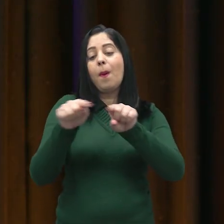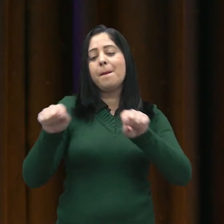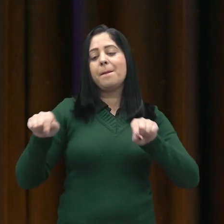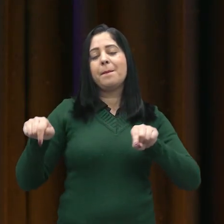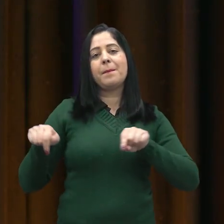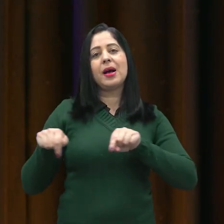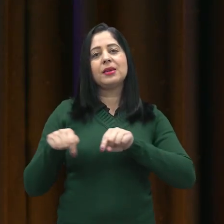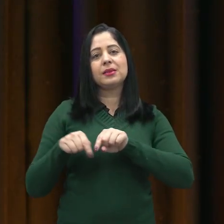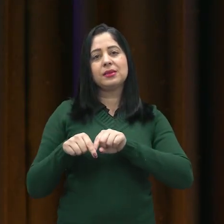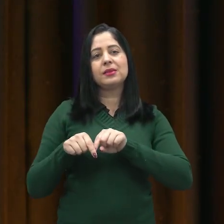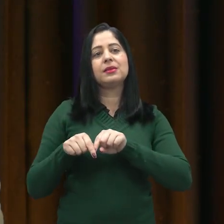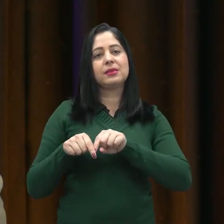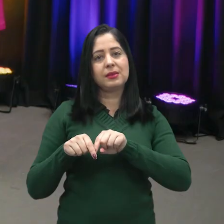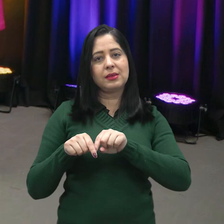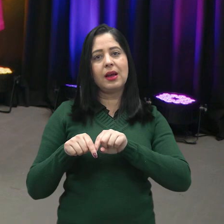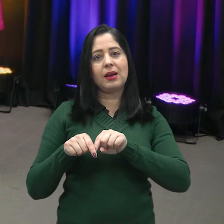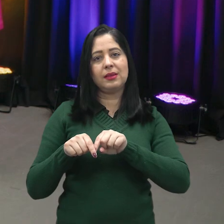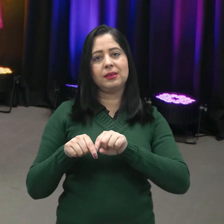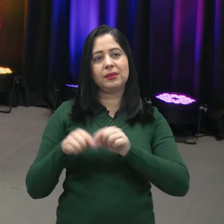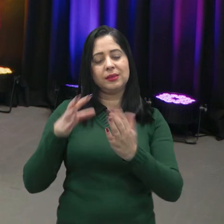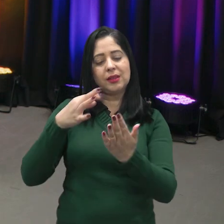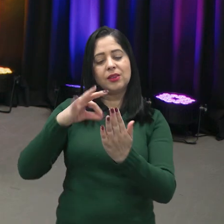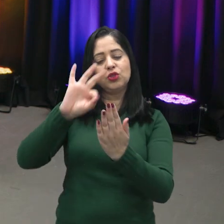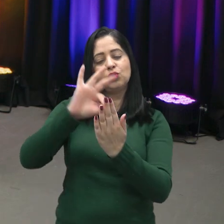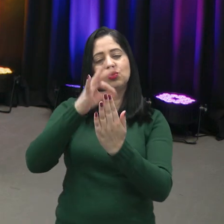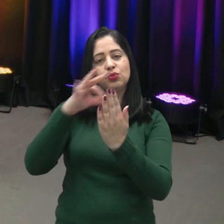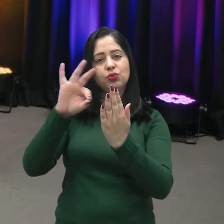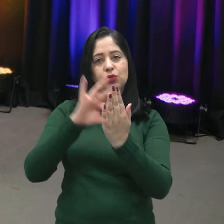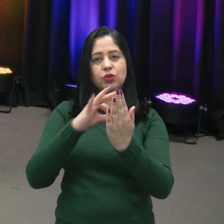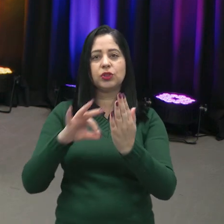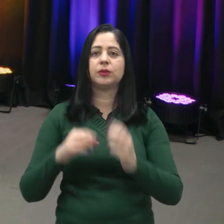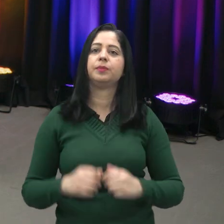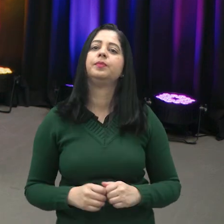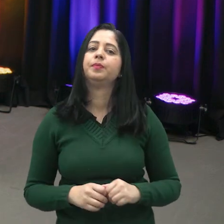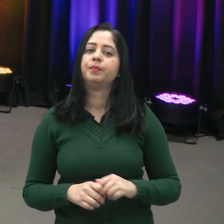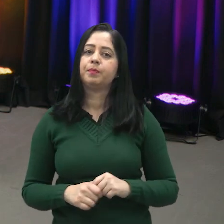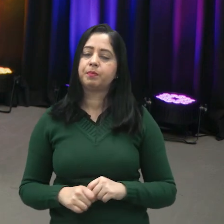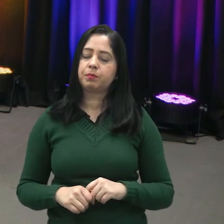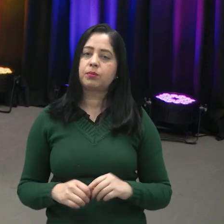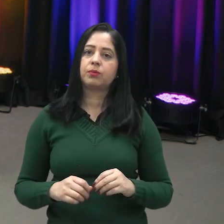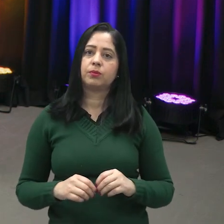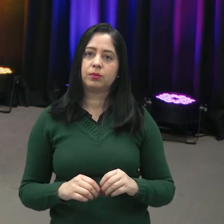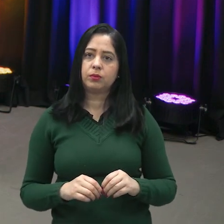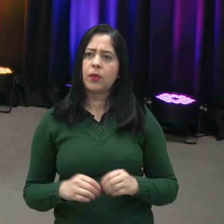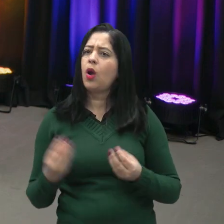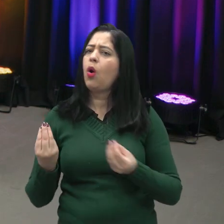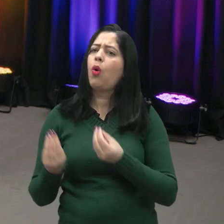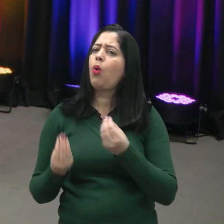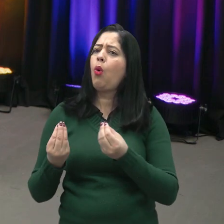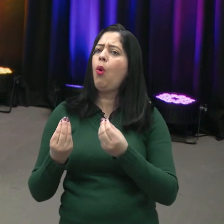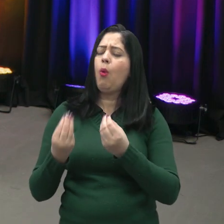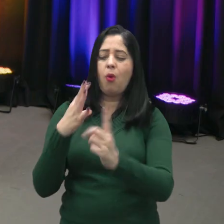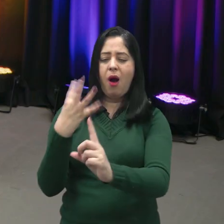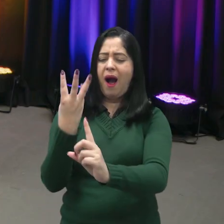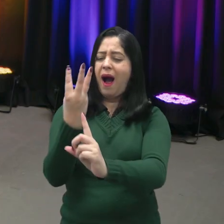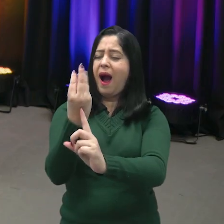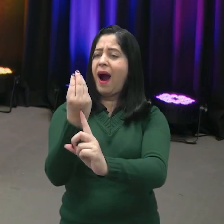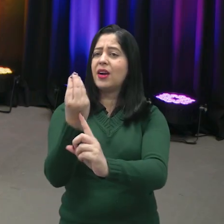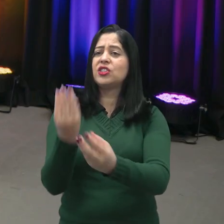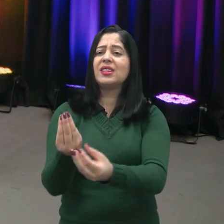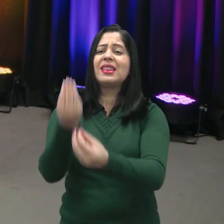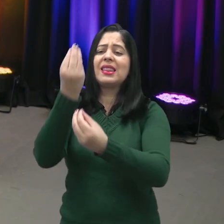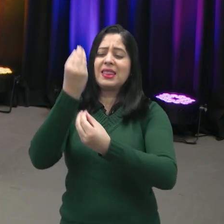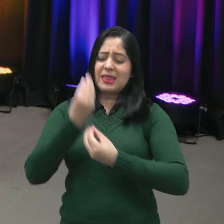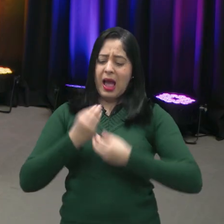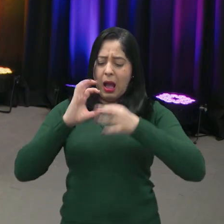arte-terapia psicanalítica. Legal. E de que maneira você acha que a arte traz essa liberdade para as pessoas expressarem as